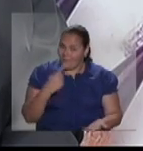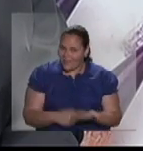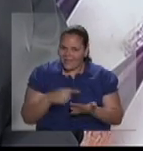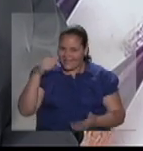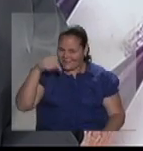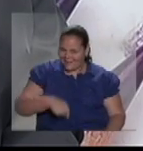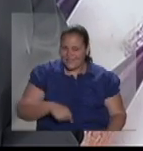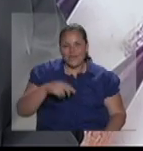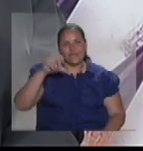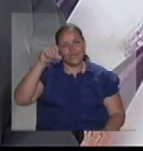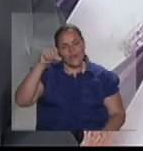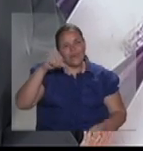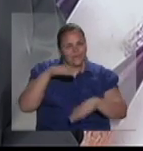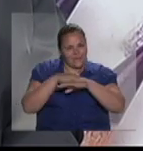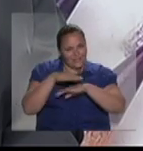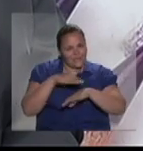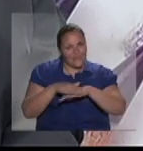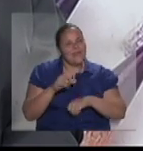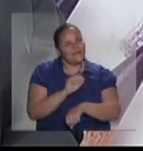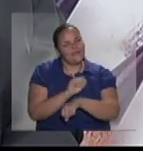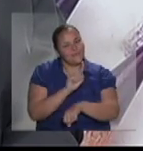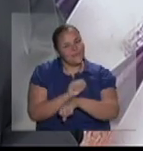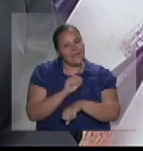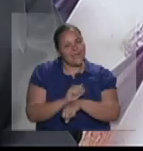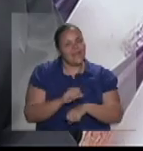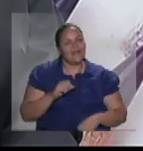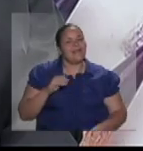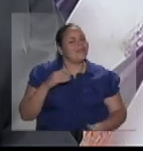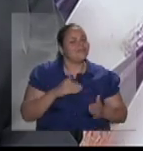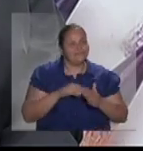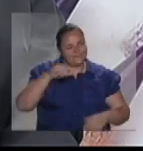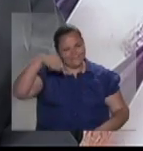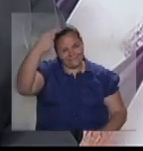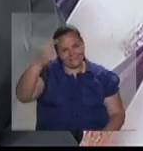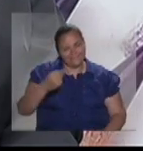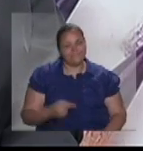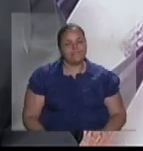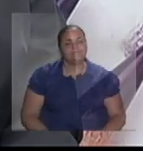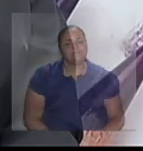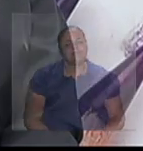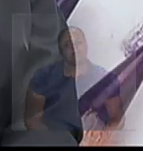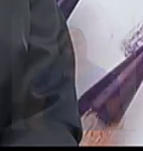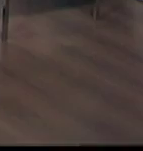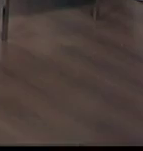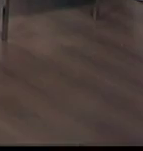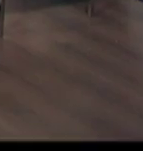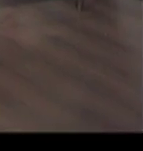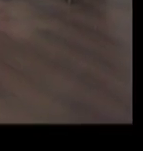temos encontro marcado aqui às 9 horas da noite. Eu te espero. Até lá!